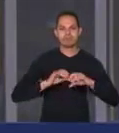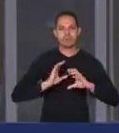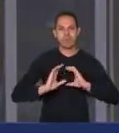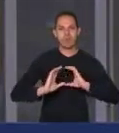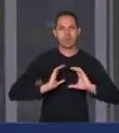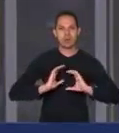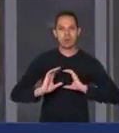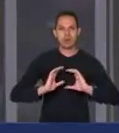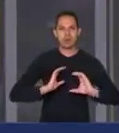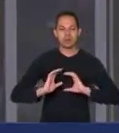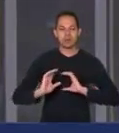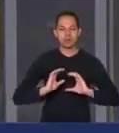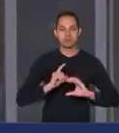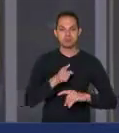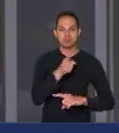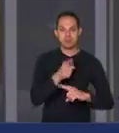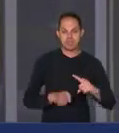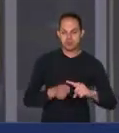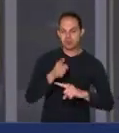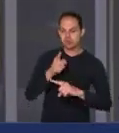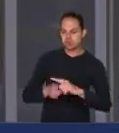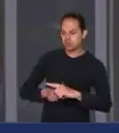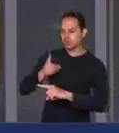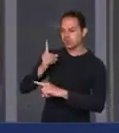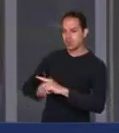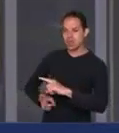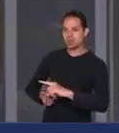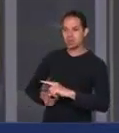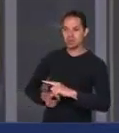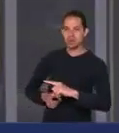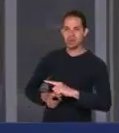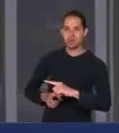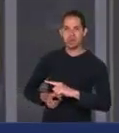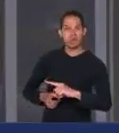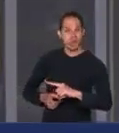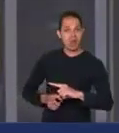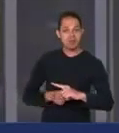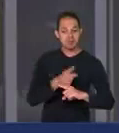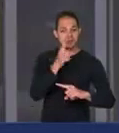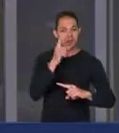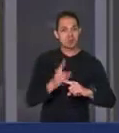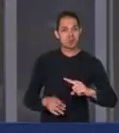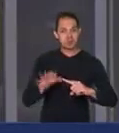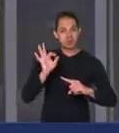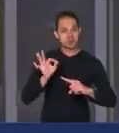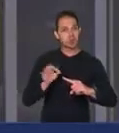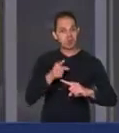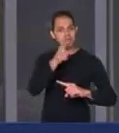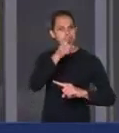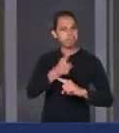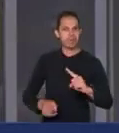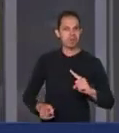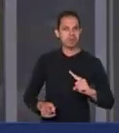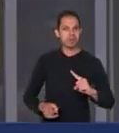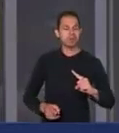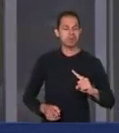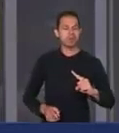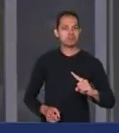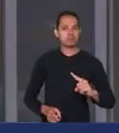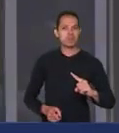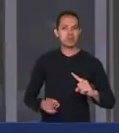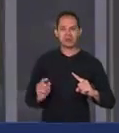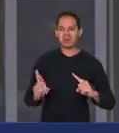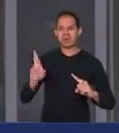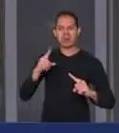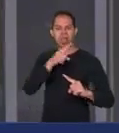sendo censurados. Não há outra palavra, estou falando de censurados pelo Tribunal